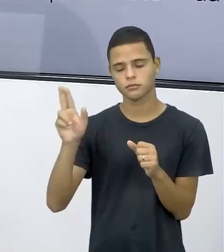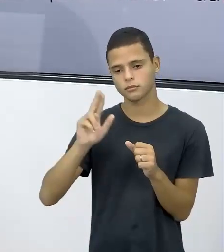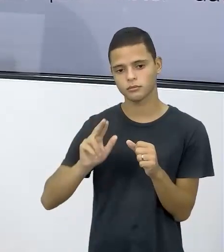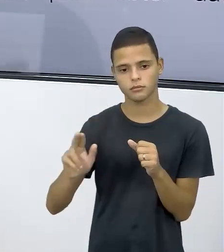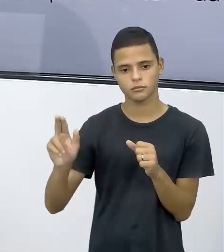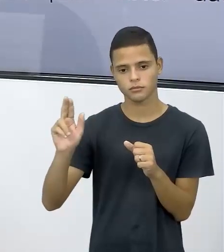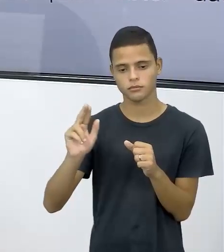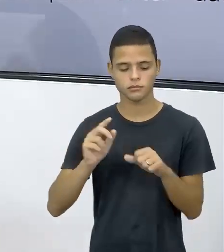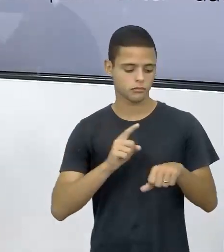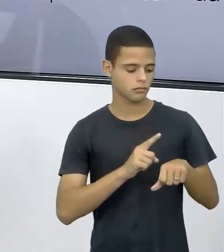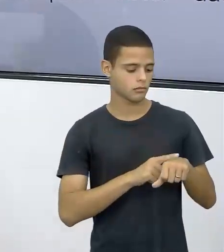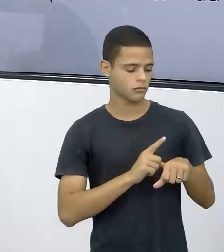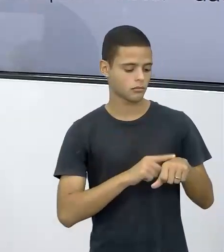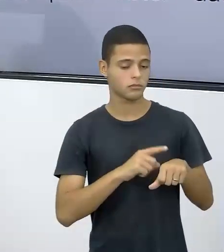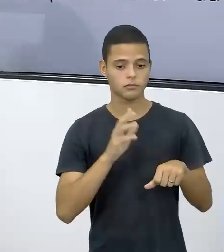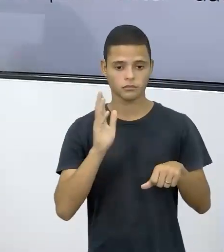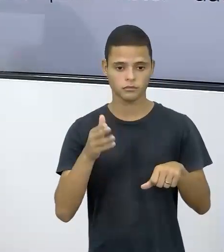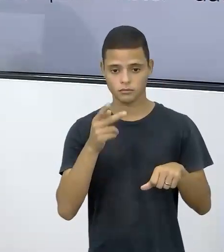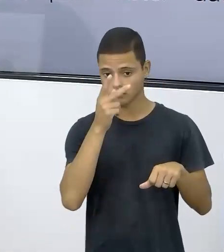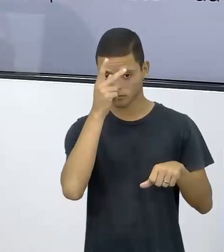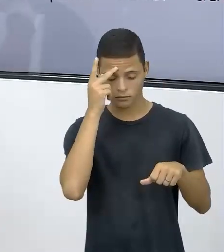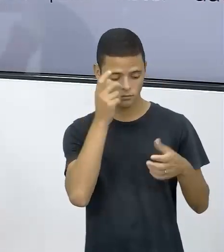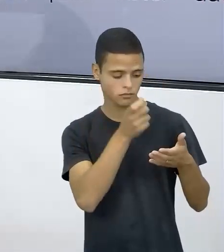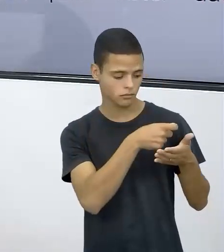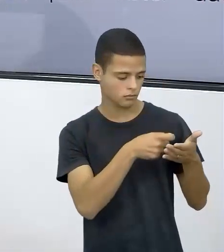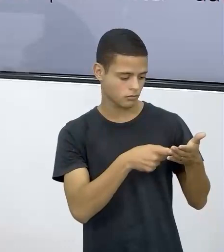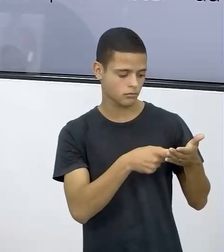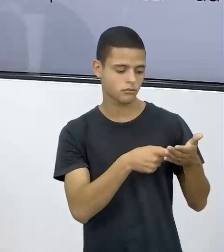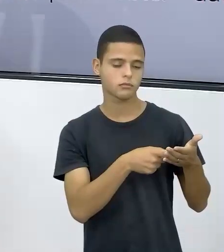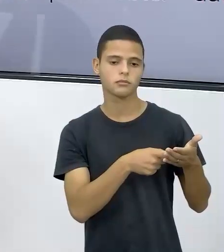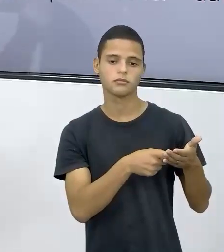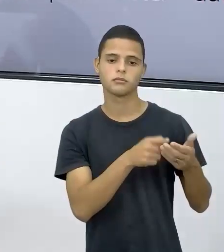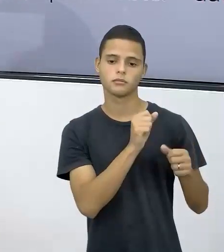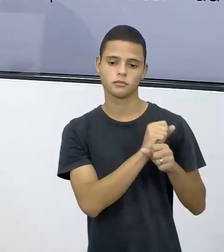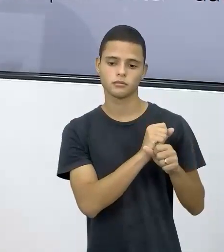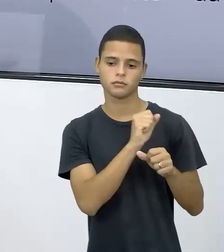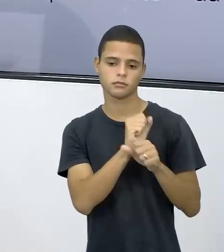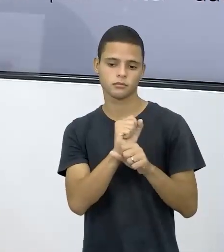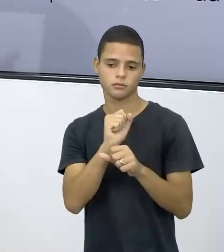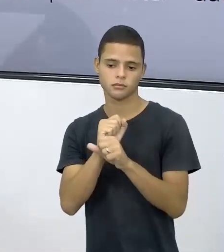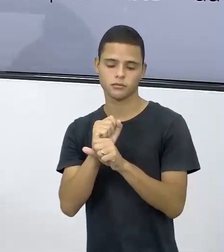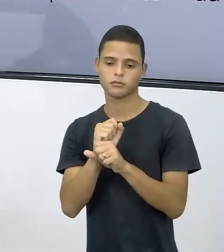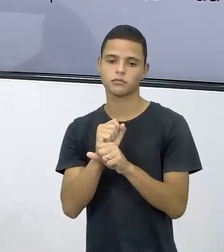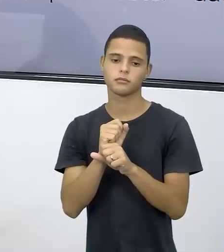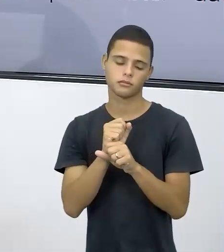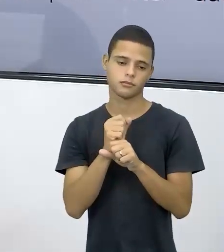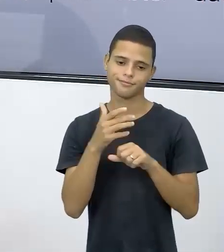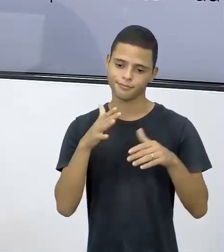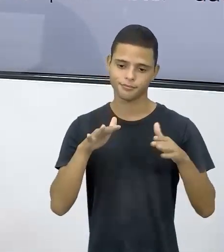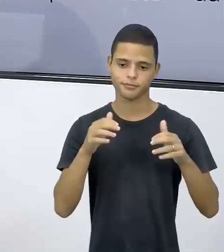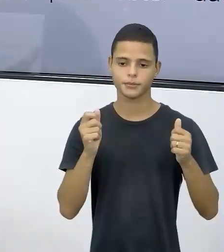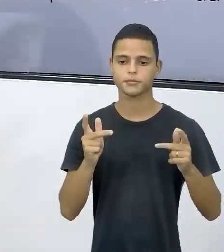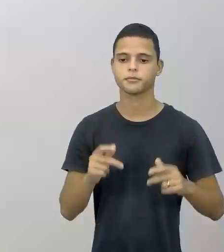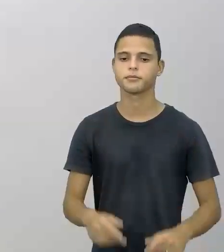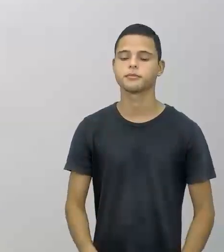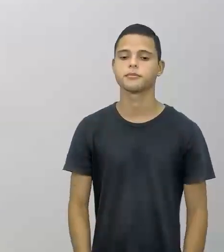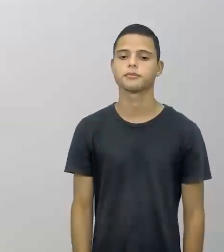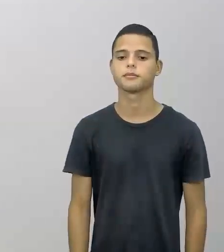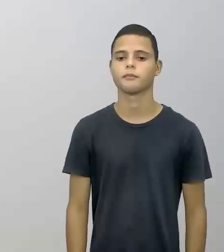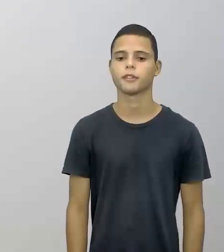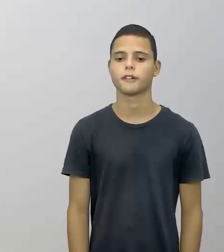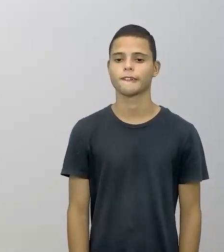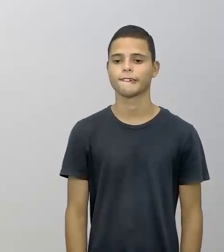e a cada já as pessoas marcam 5 e vai contando, faz a média desses 5, também dá certo, tá bom?